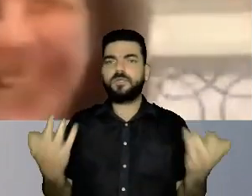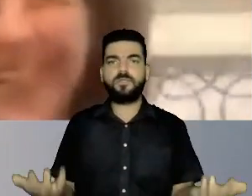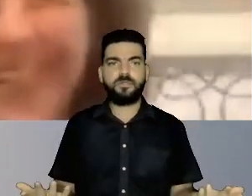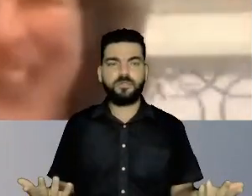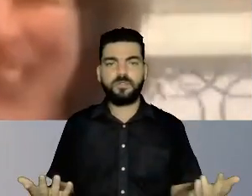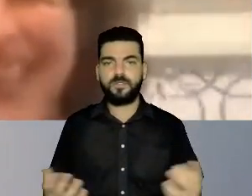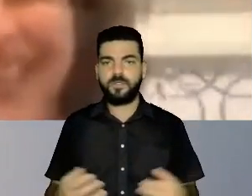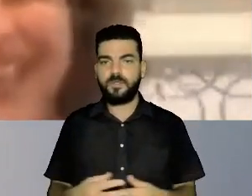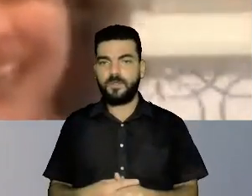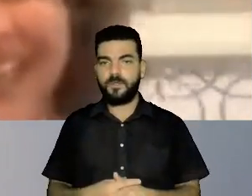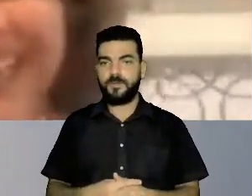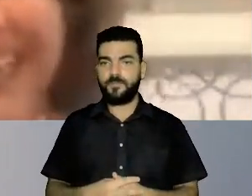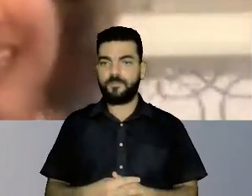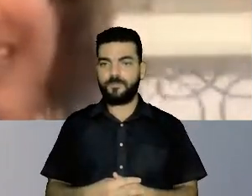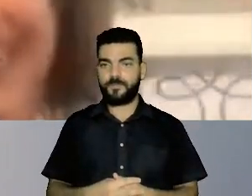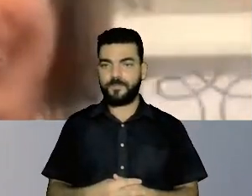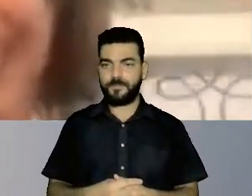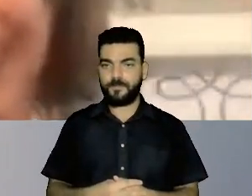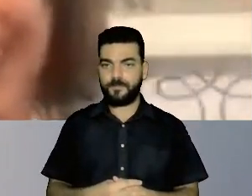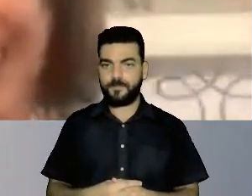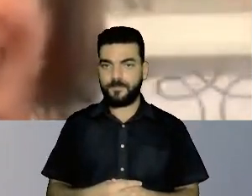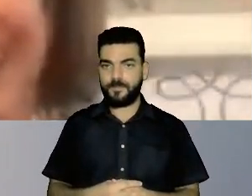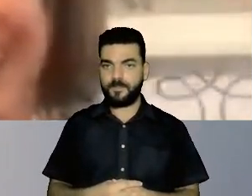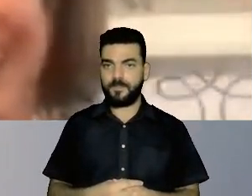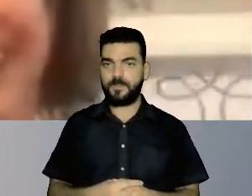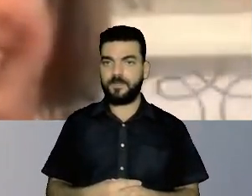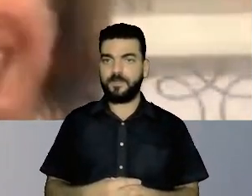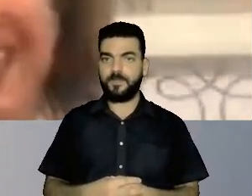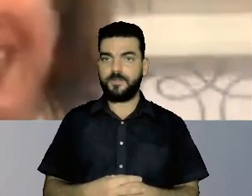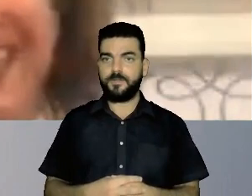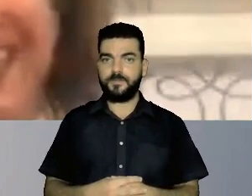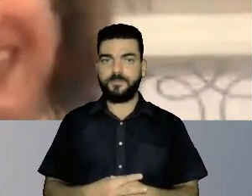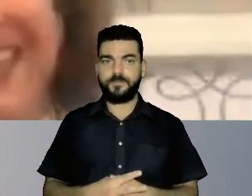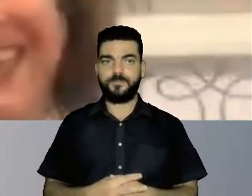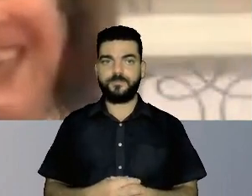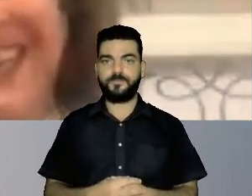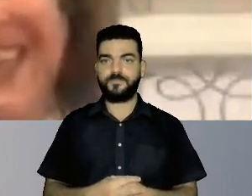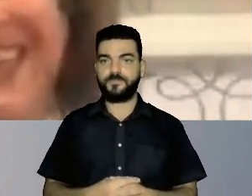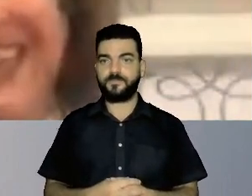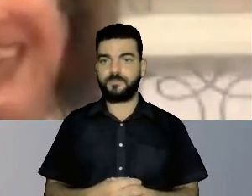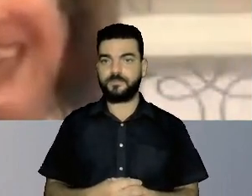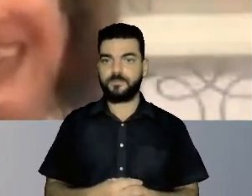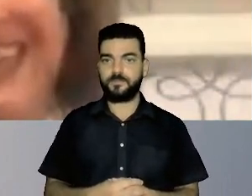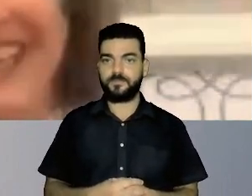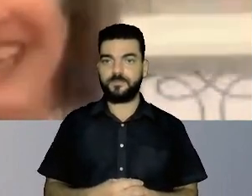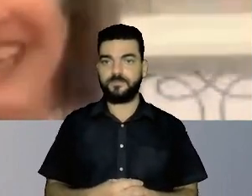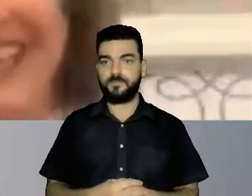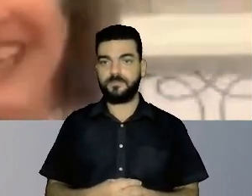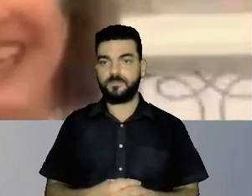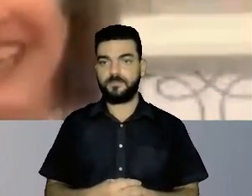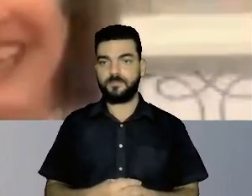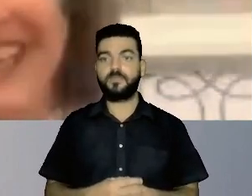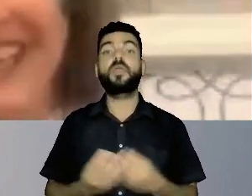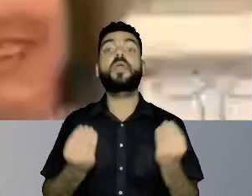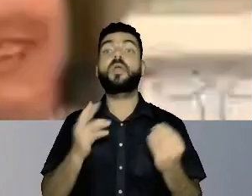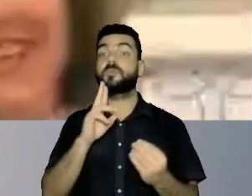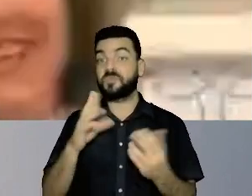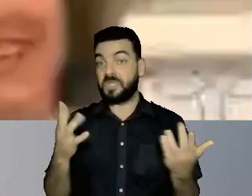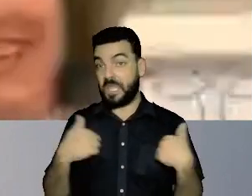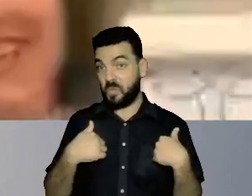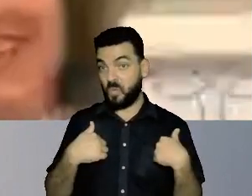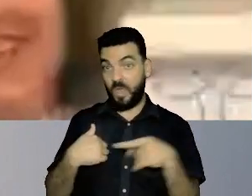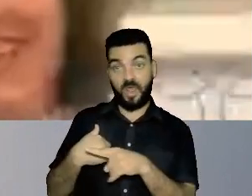brinco. As mulheres não, e os homens podem, né? Daí caiu o estereótipo de gênero, condicionando as liberdades individuais mais uma